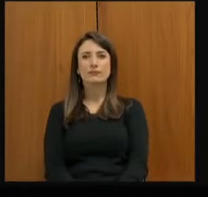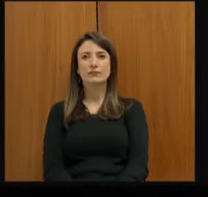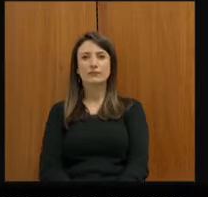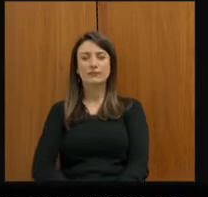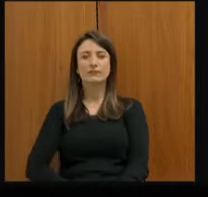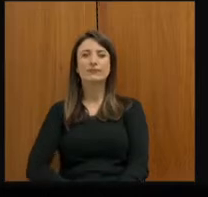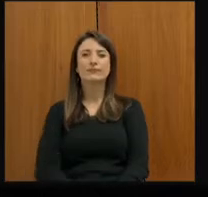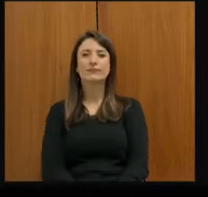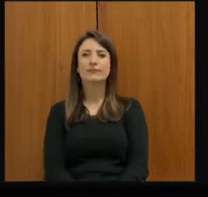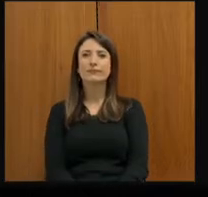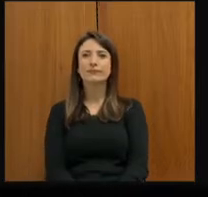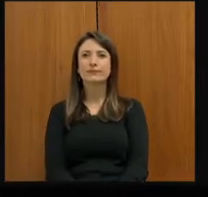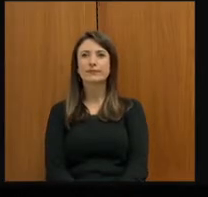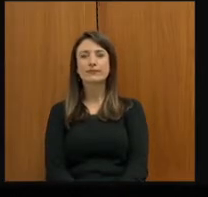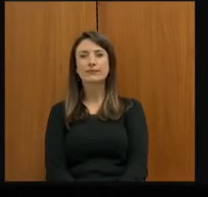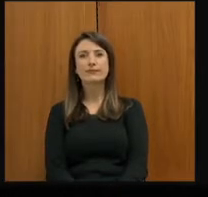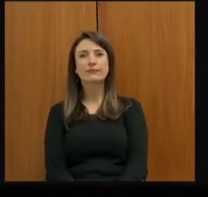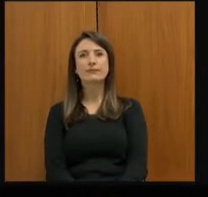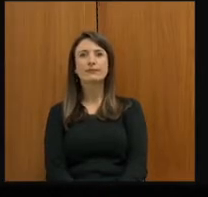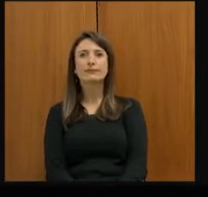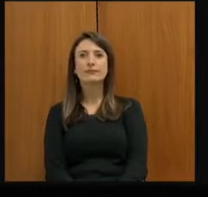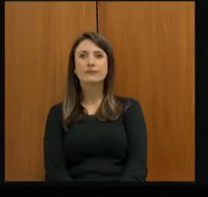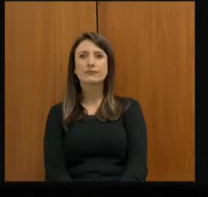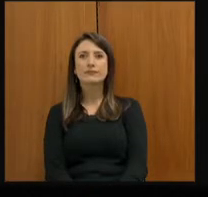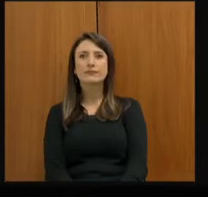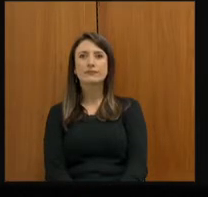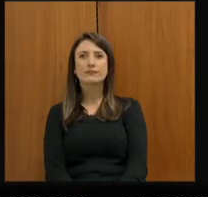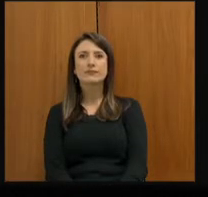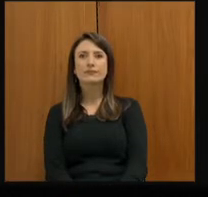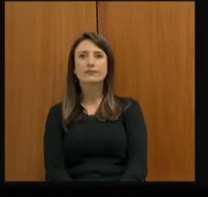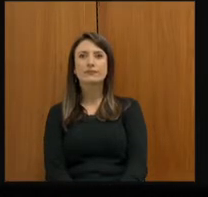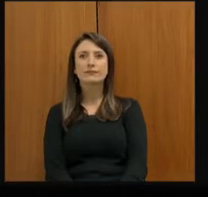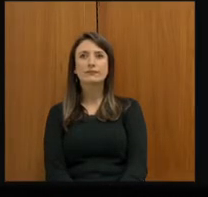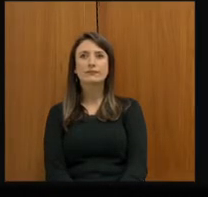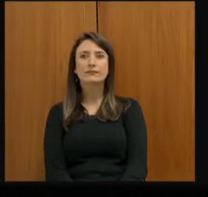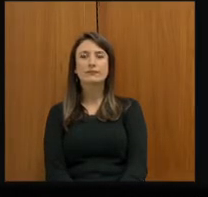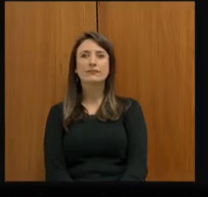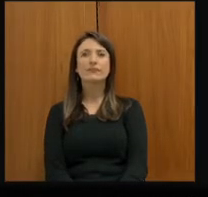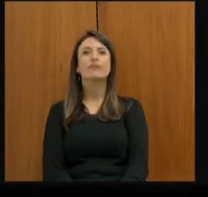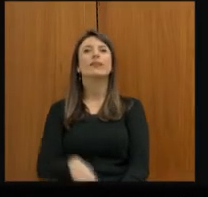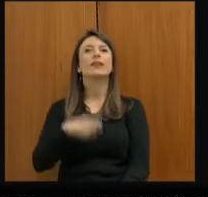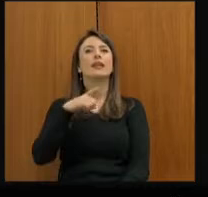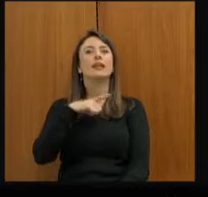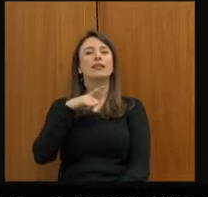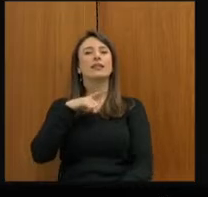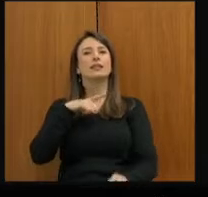E aí e nós temos aí uma mapa